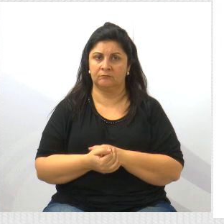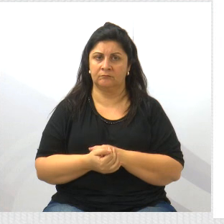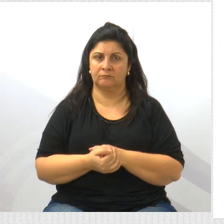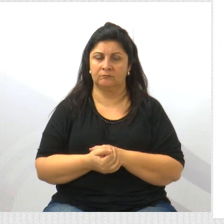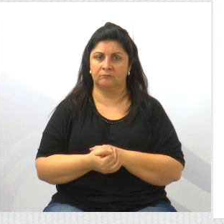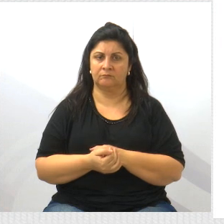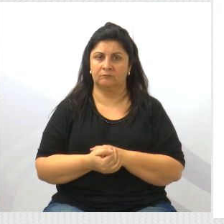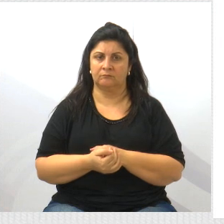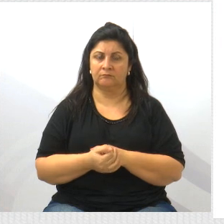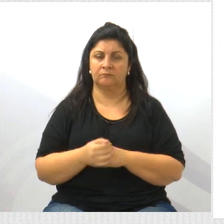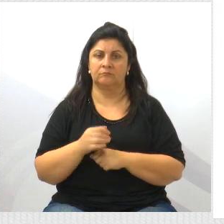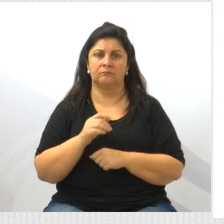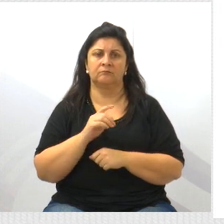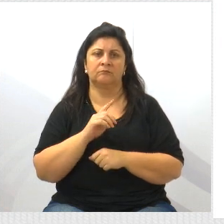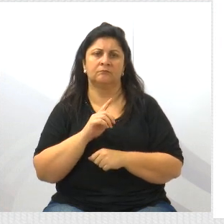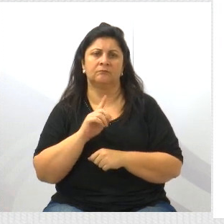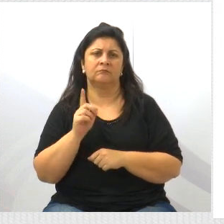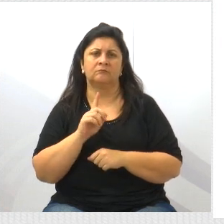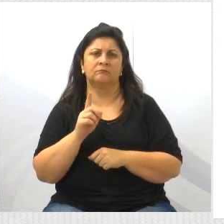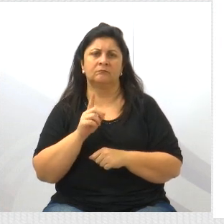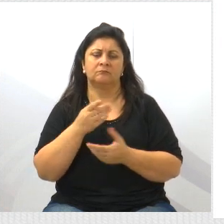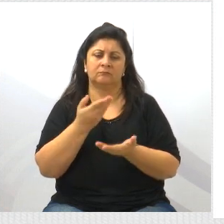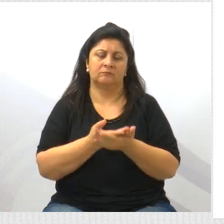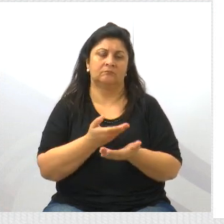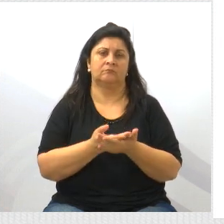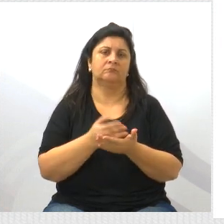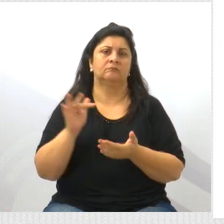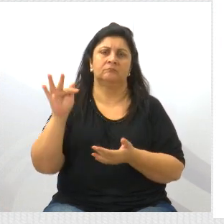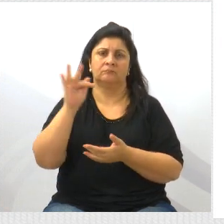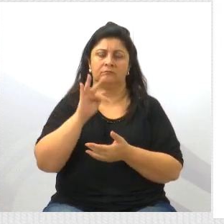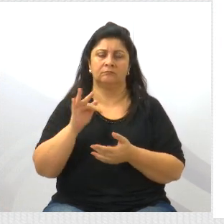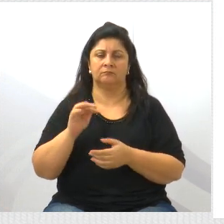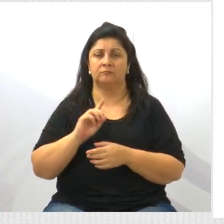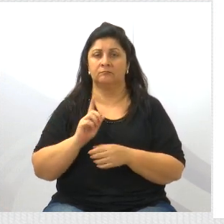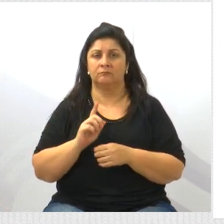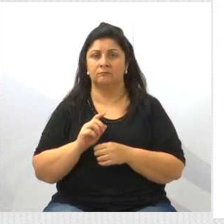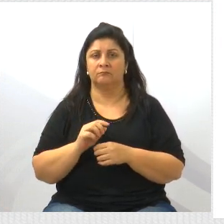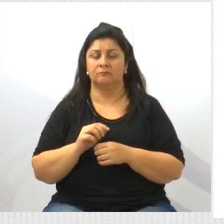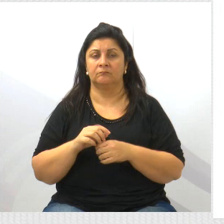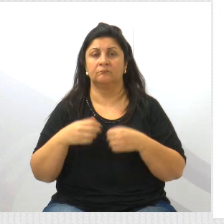a gente não exige formação. A